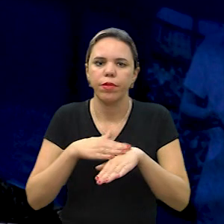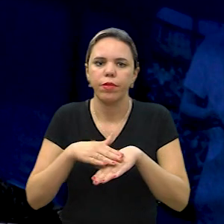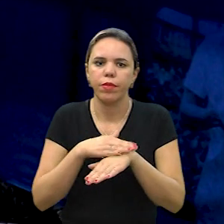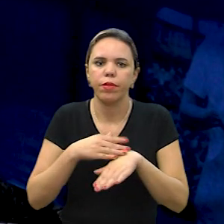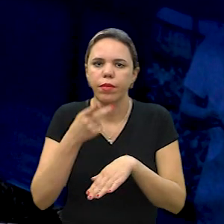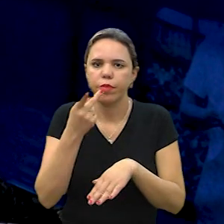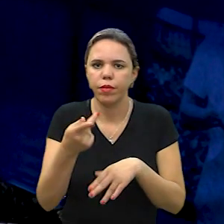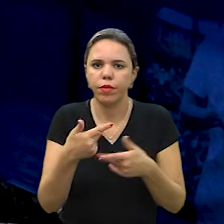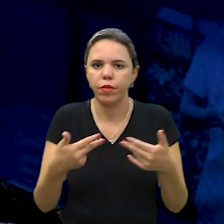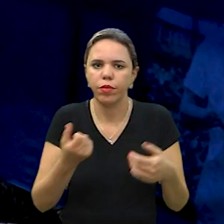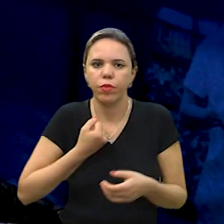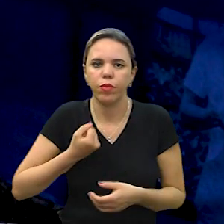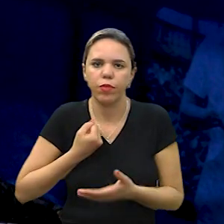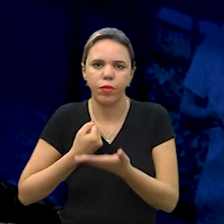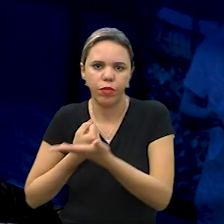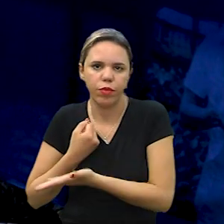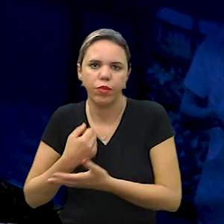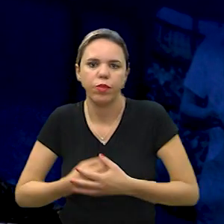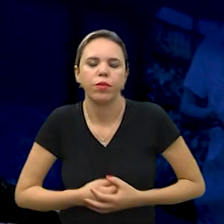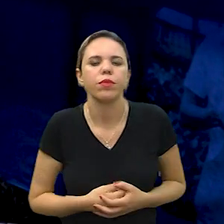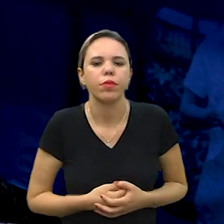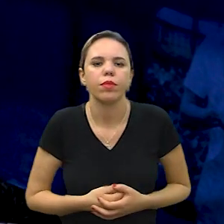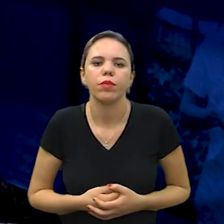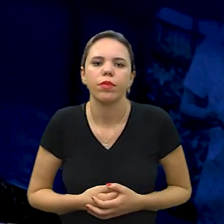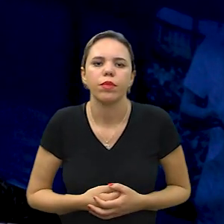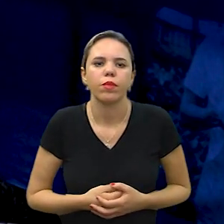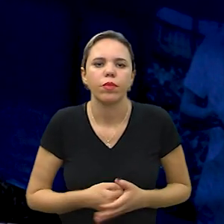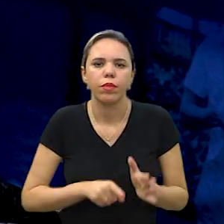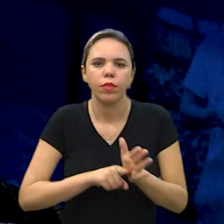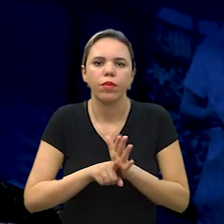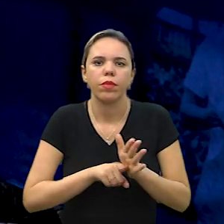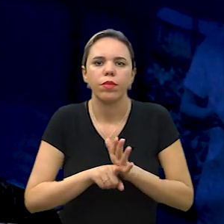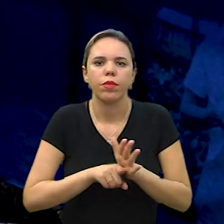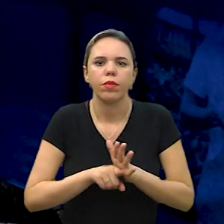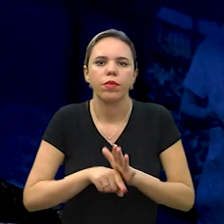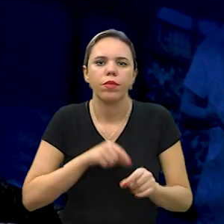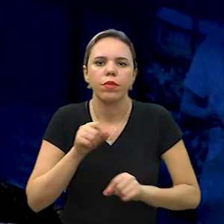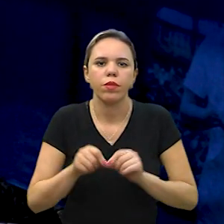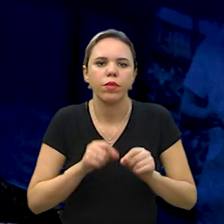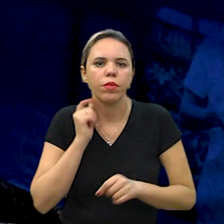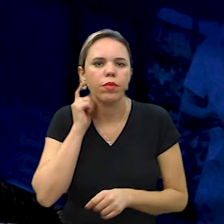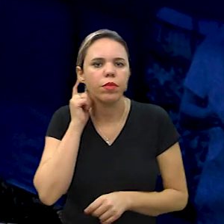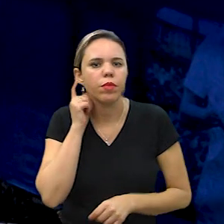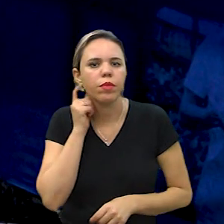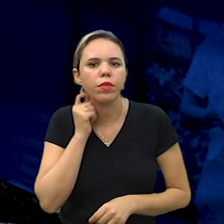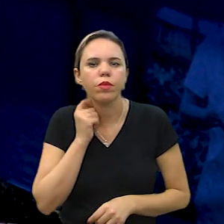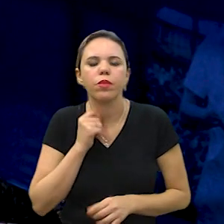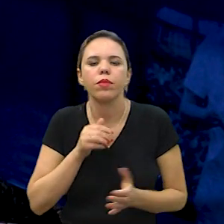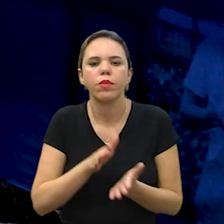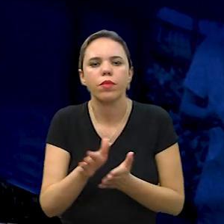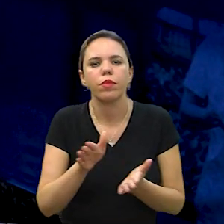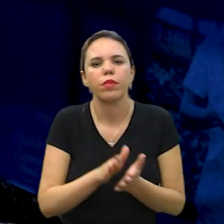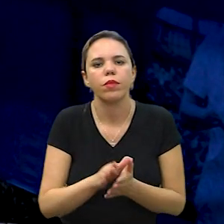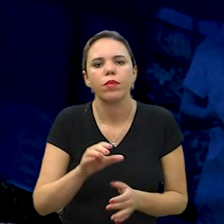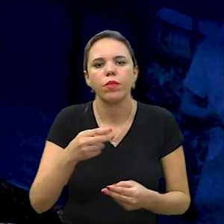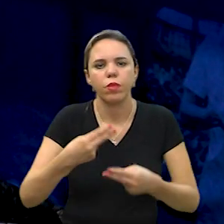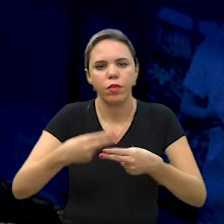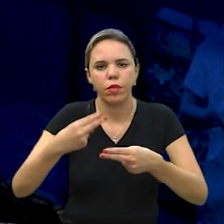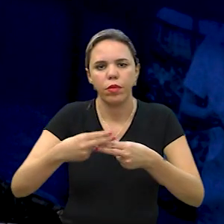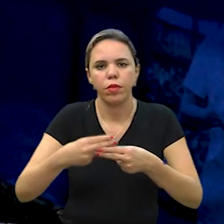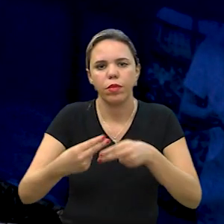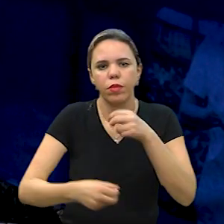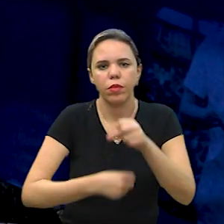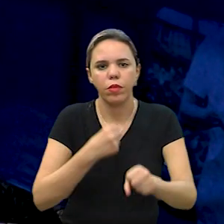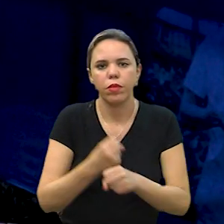nosso bate-papo, eu vou falar de alguns números aqui. De acordo com dados emitidos pelo